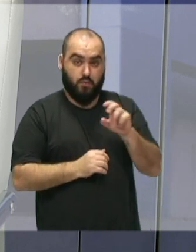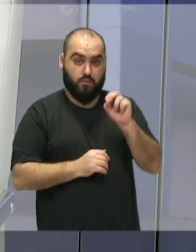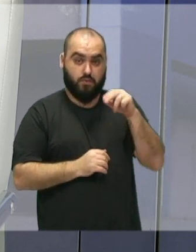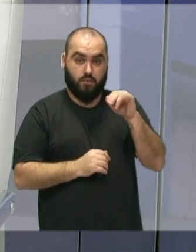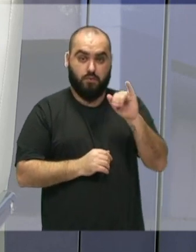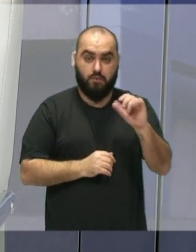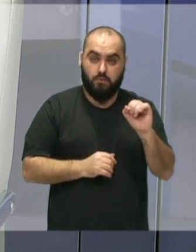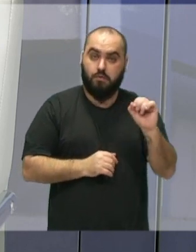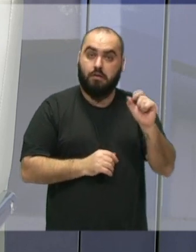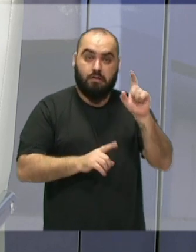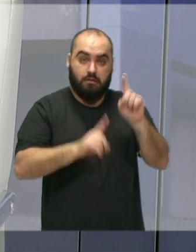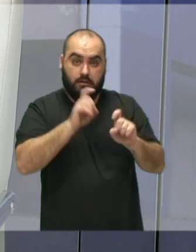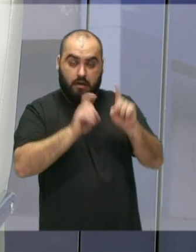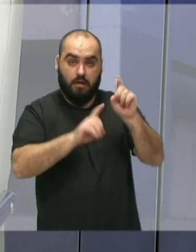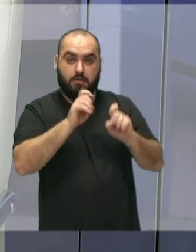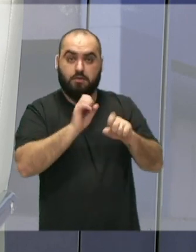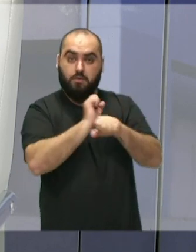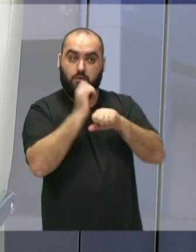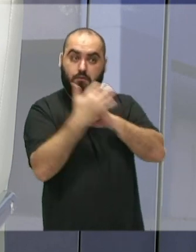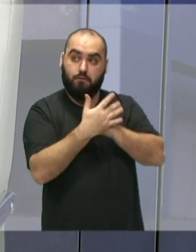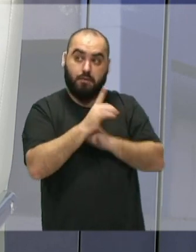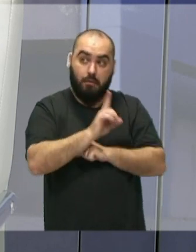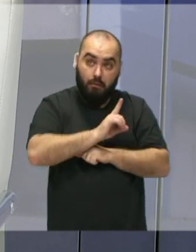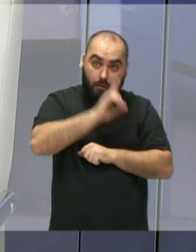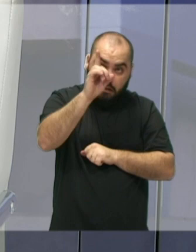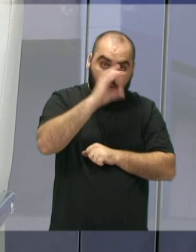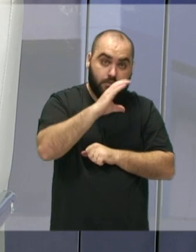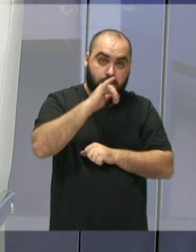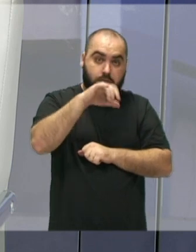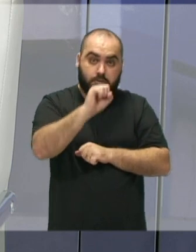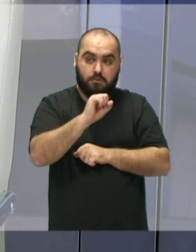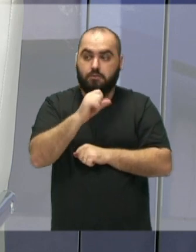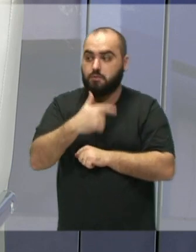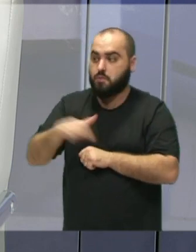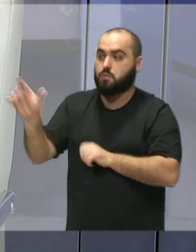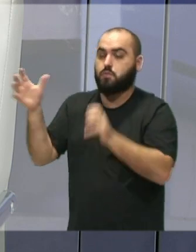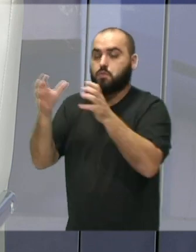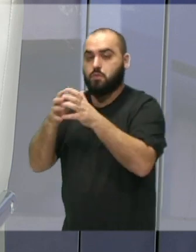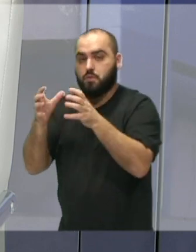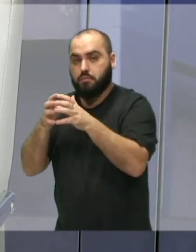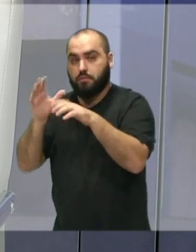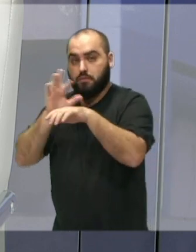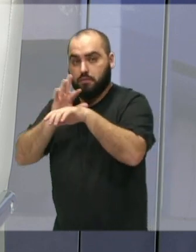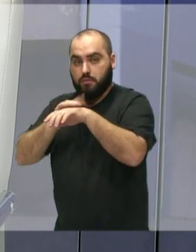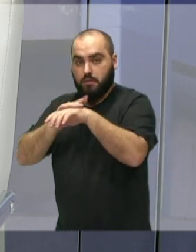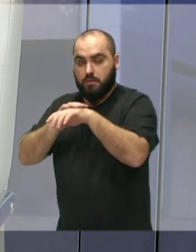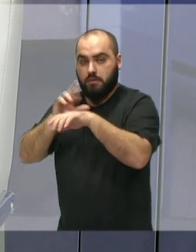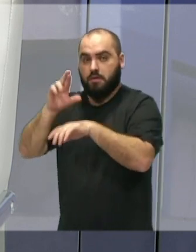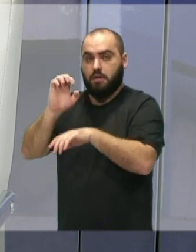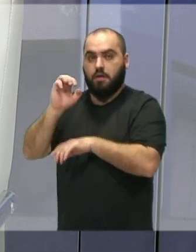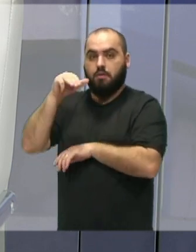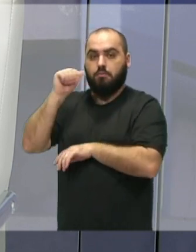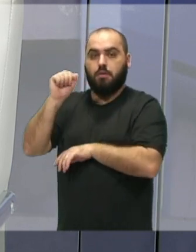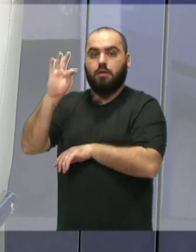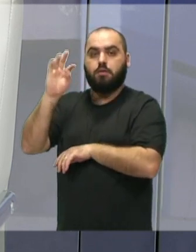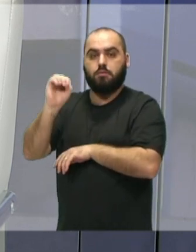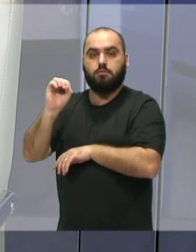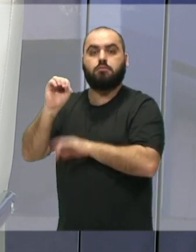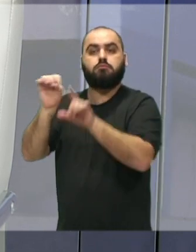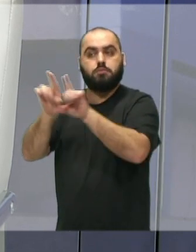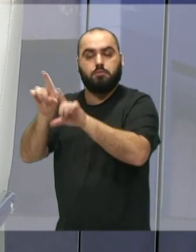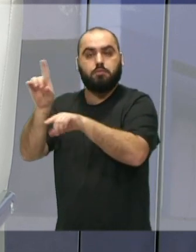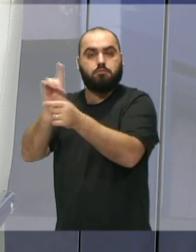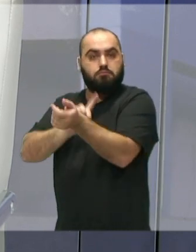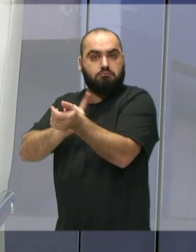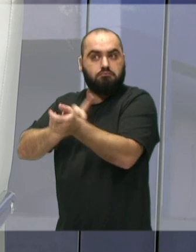teste para Covid, que fica lá no CIS. Tem um grupo fazendo o teste em doenças reumatológicas e também diabetes. Eu acho